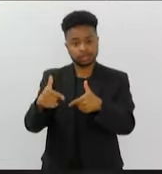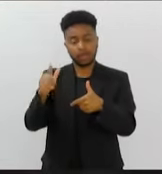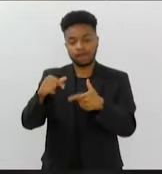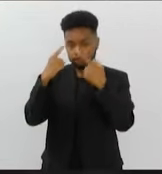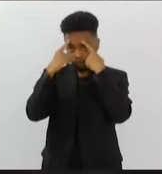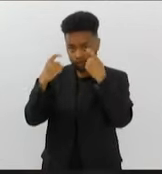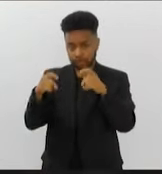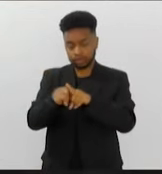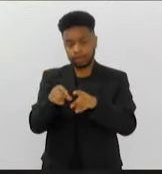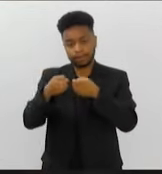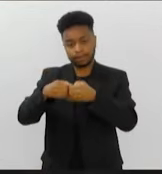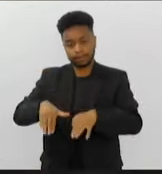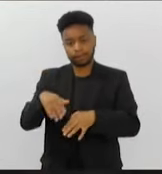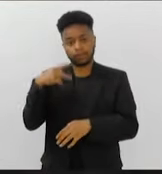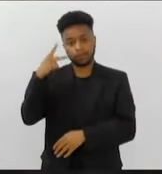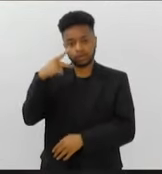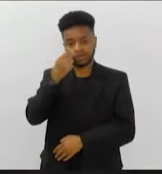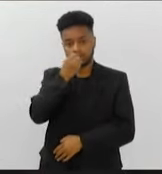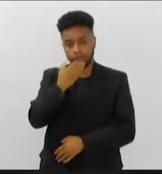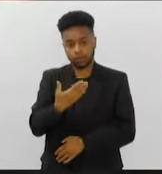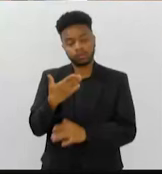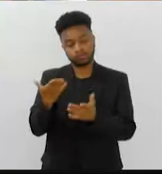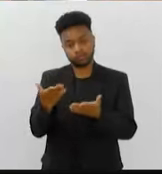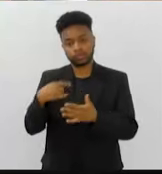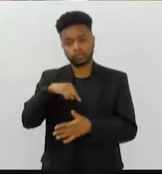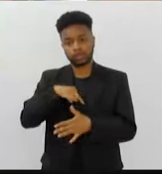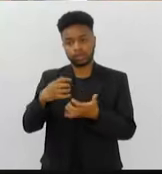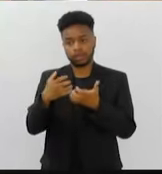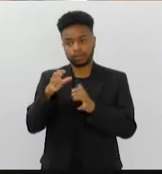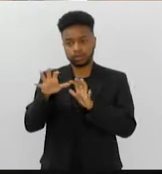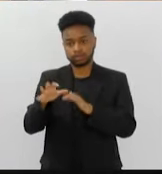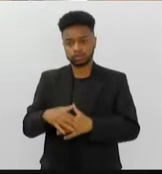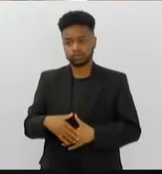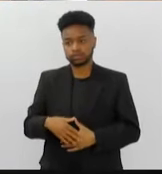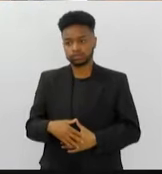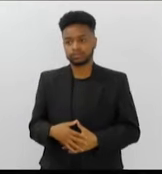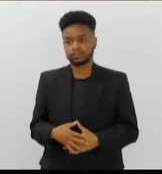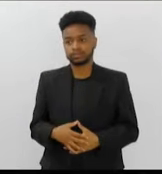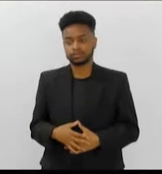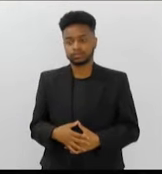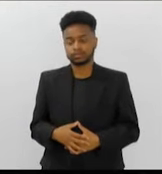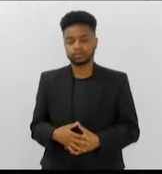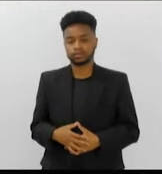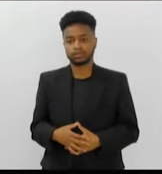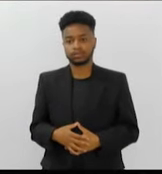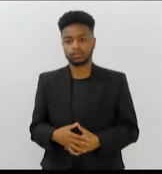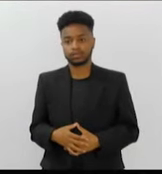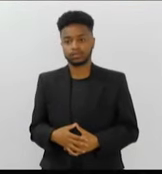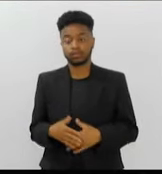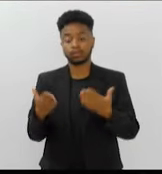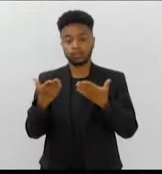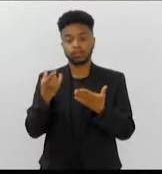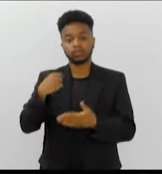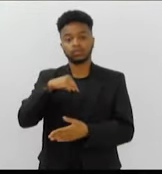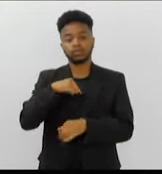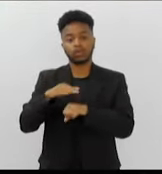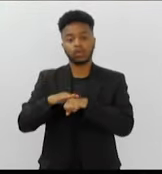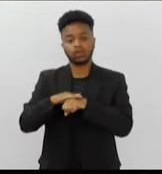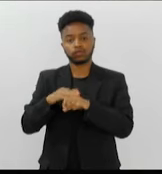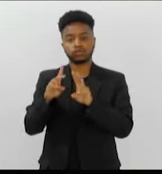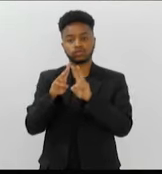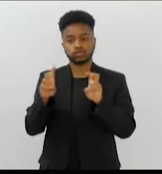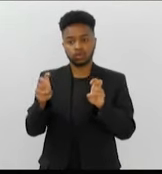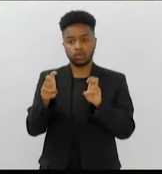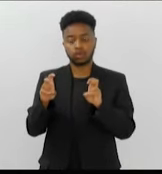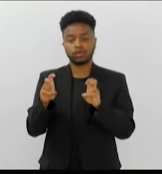prejudicam a política, a boa política, é isso que a gente quer. Tiago Agliasso, por favor, conclua. Obrigado, presidente. Hoje a gente conversou sobre isso, né, a questão da